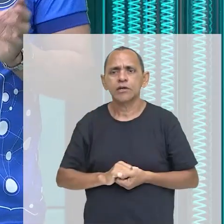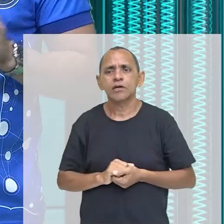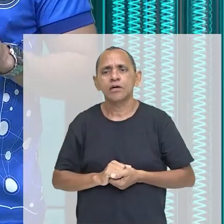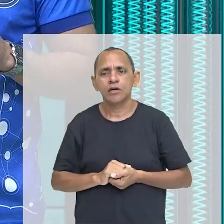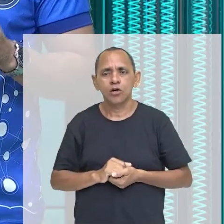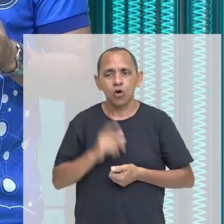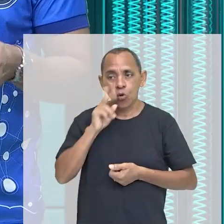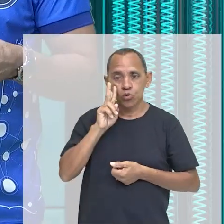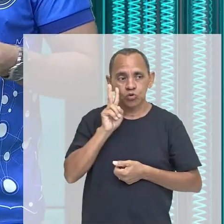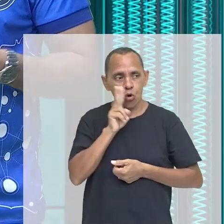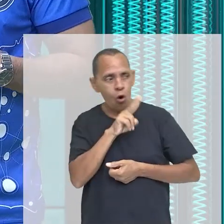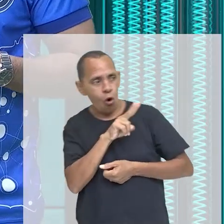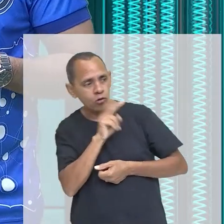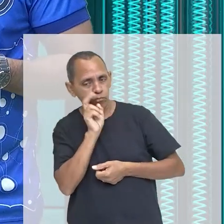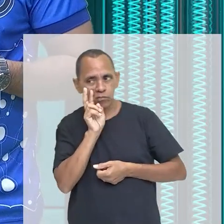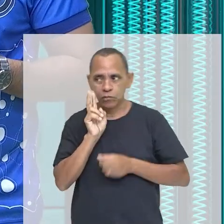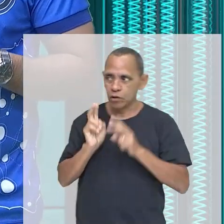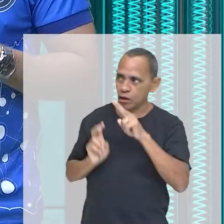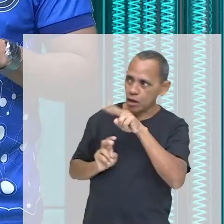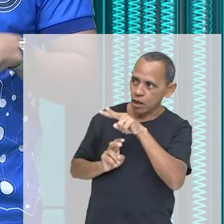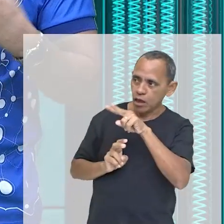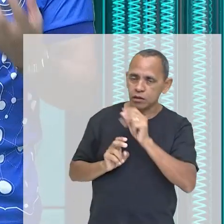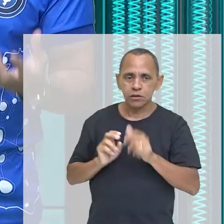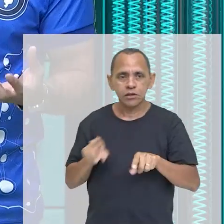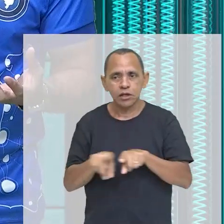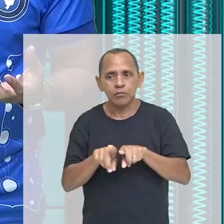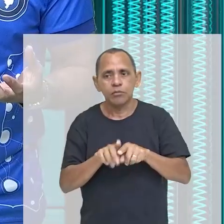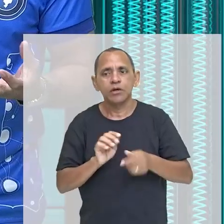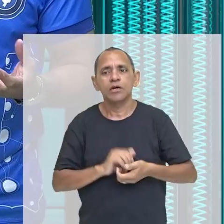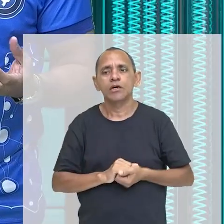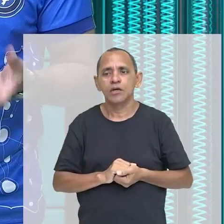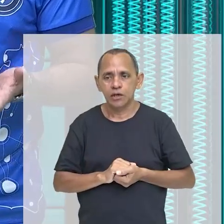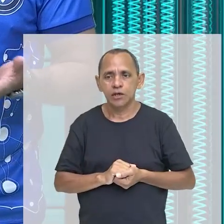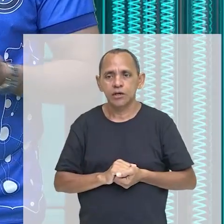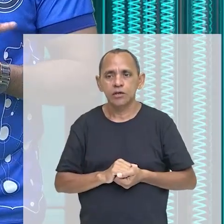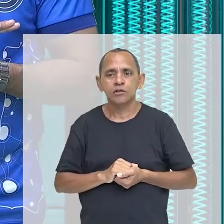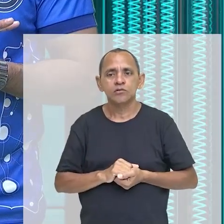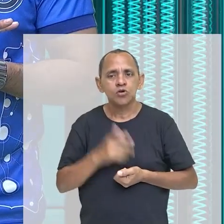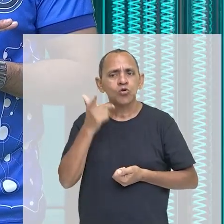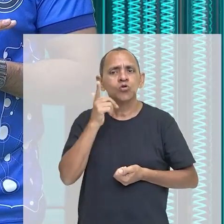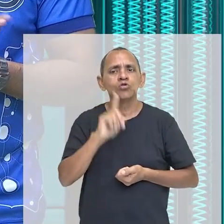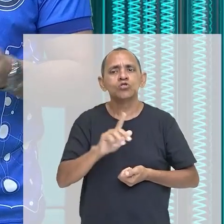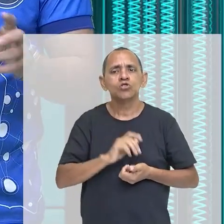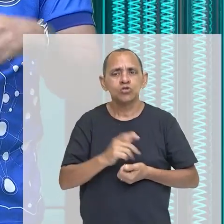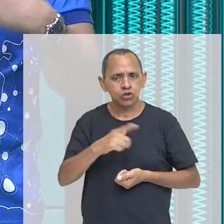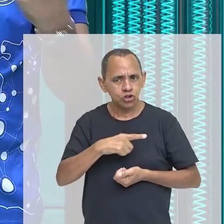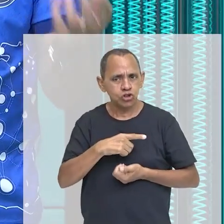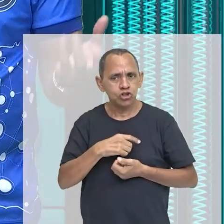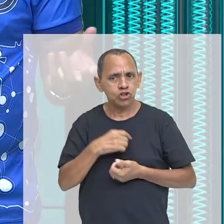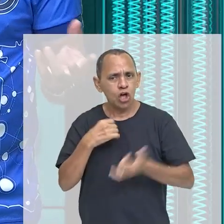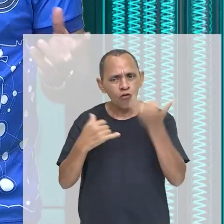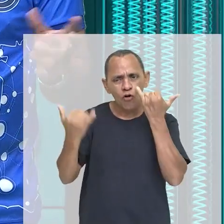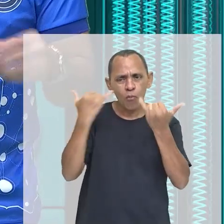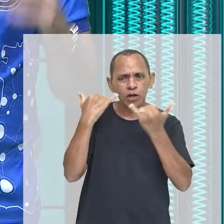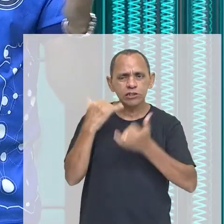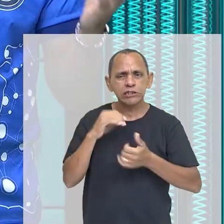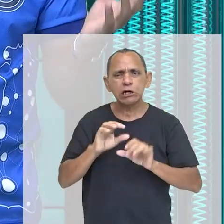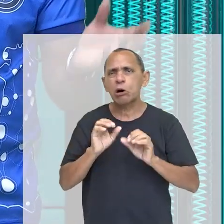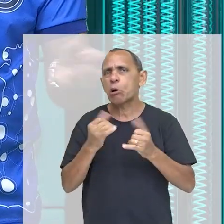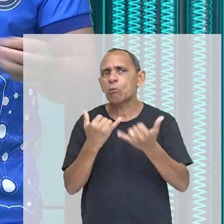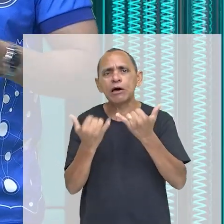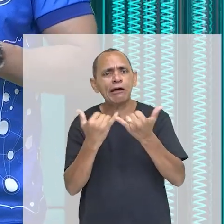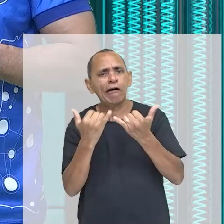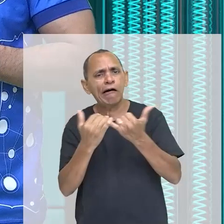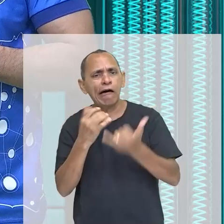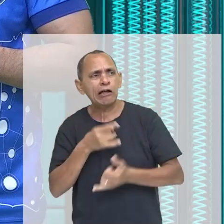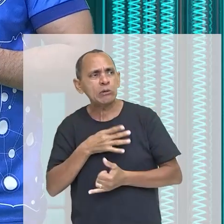olhar para a esquerda, ele quer dizer alguma coisa e é possível tirar uma informação dali. Por exemplo, quando está mentindo, tentando enganar, né, você olha